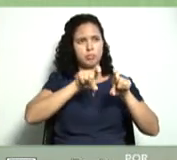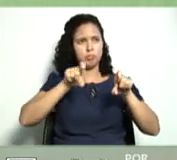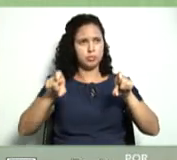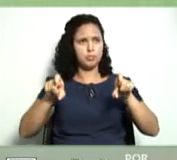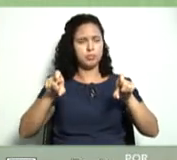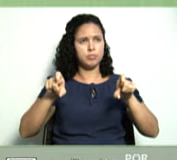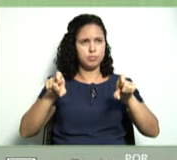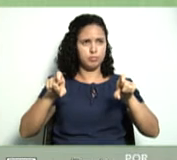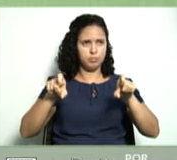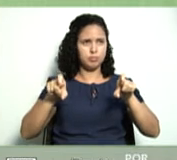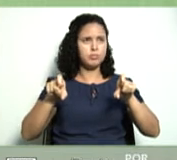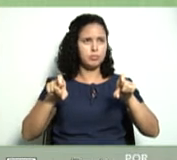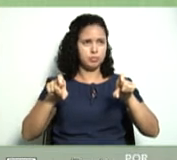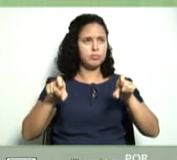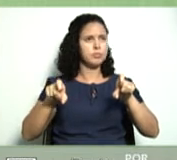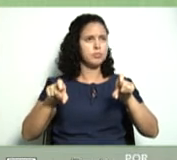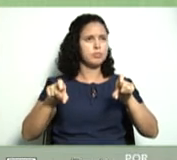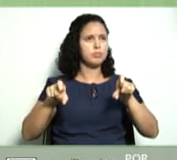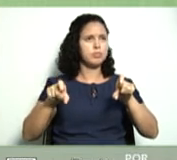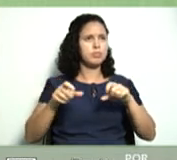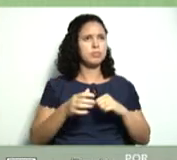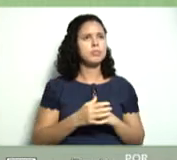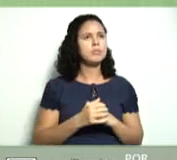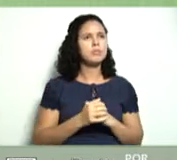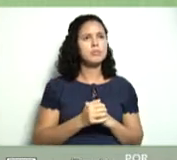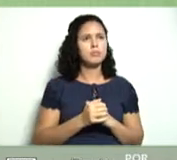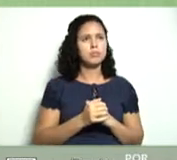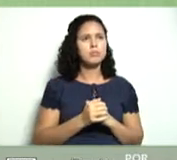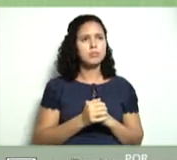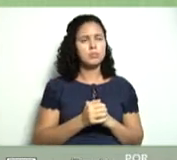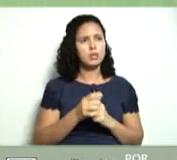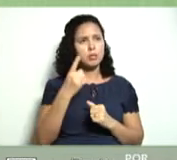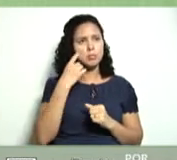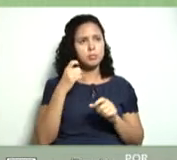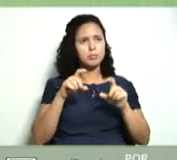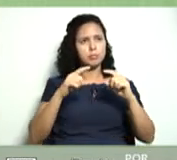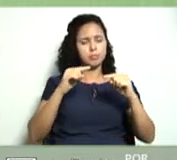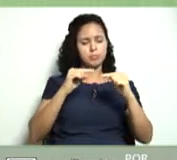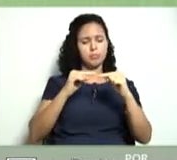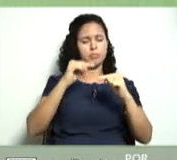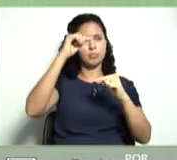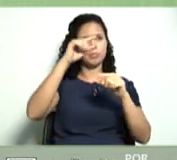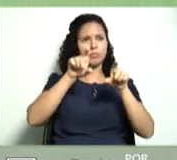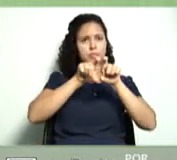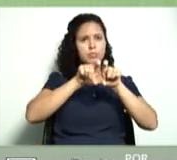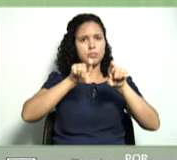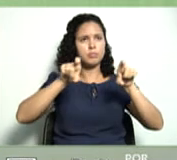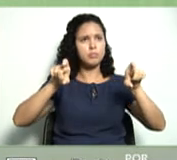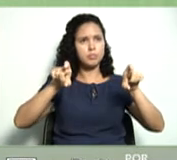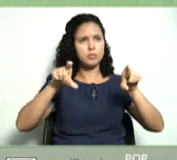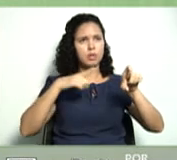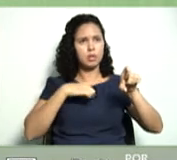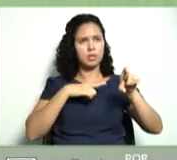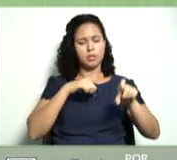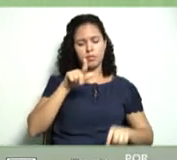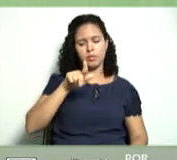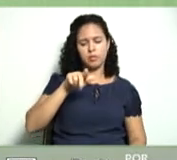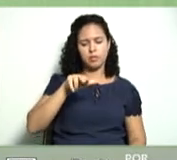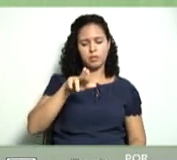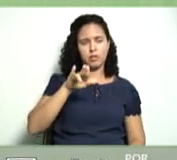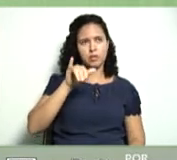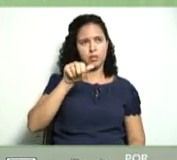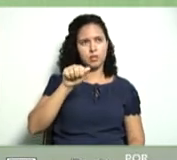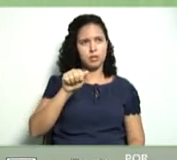ele que eu quero fazer a tabulação observa quiosque tem um uma guia aqui pra mim